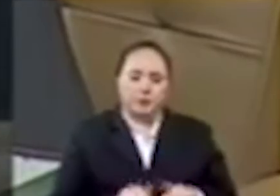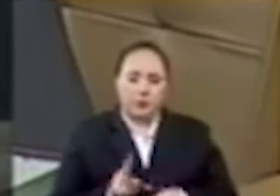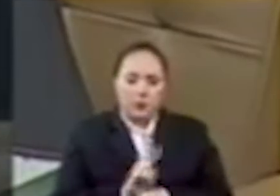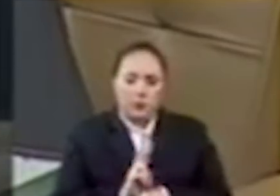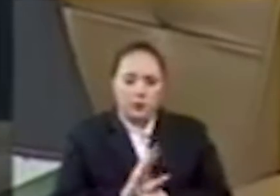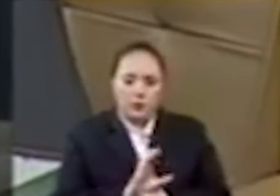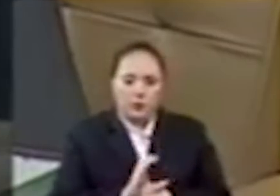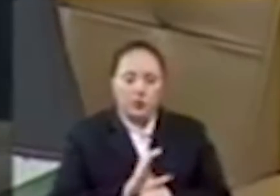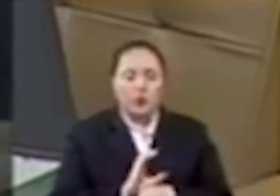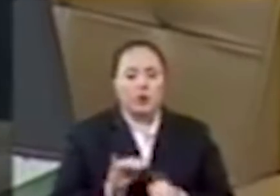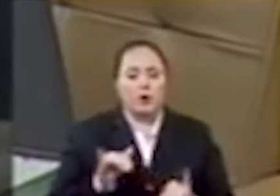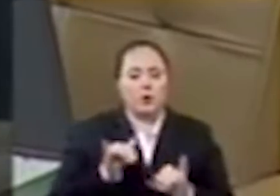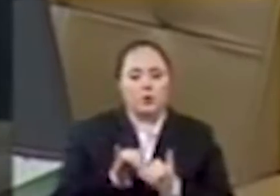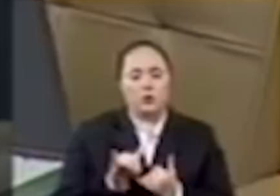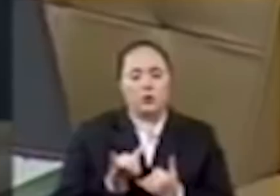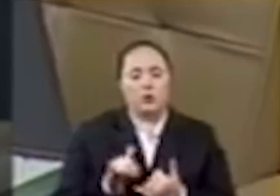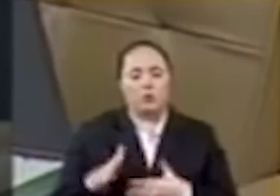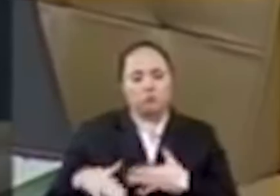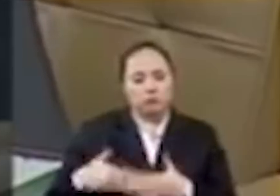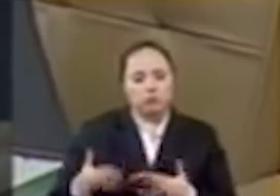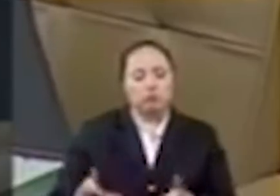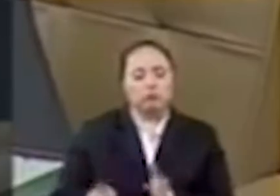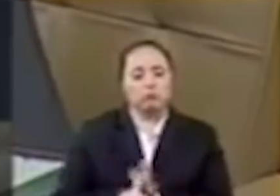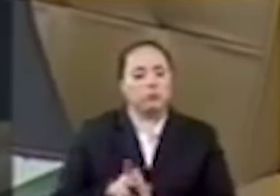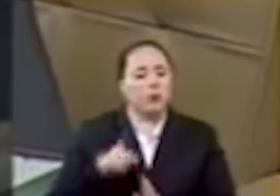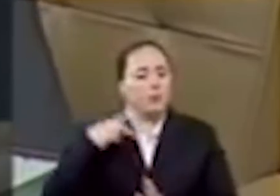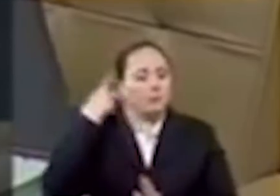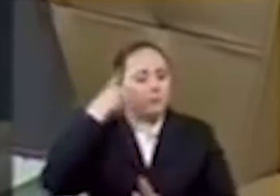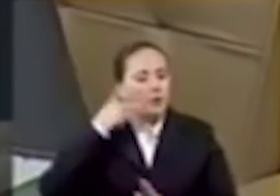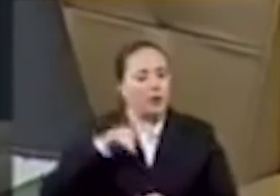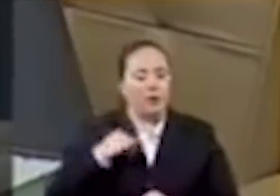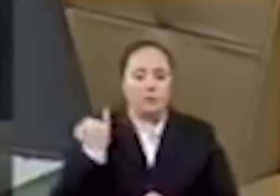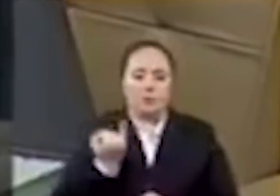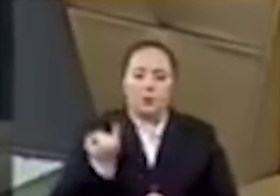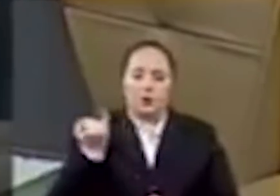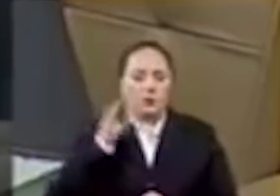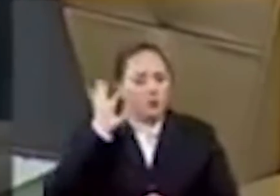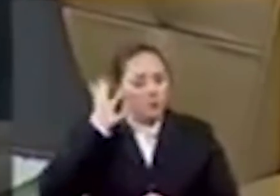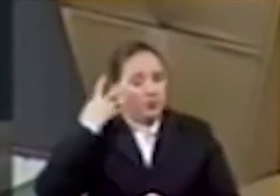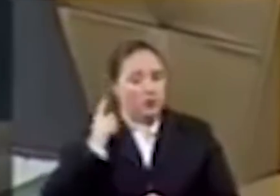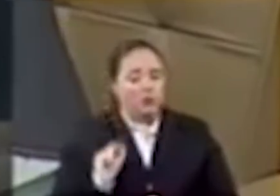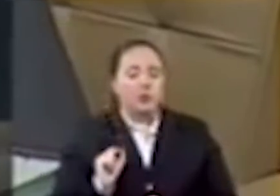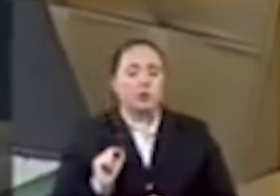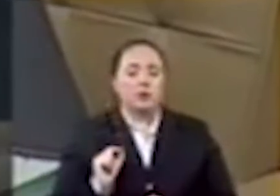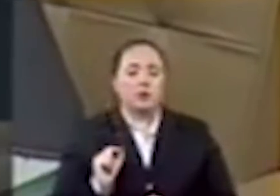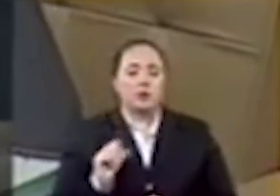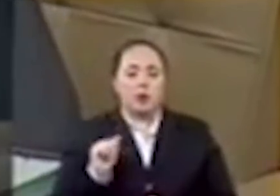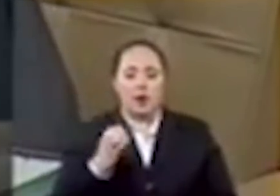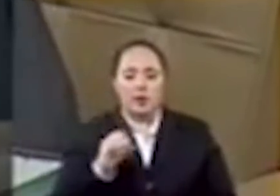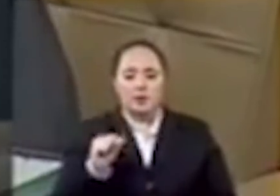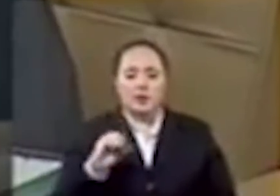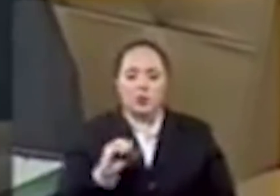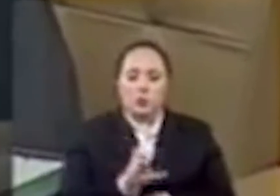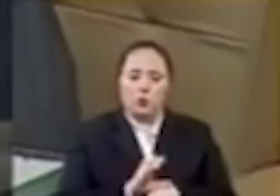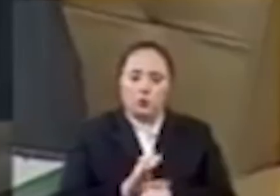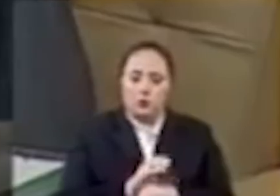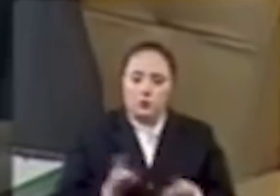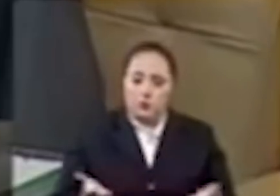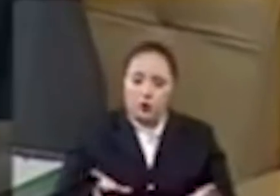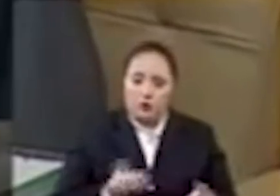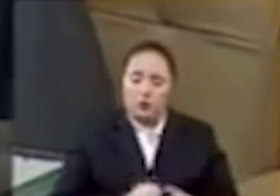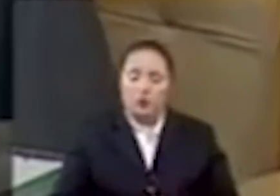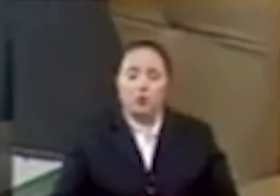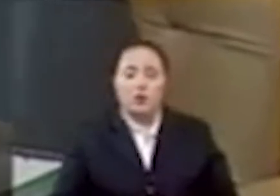constitucional do indulto por meio do processo político é relevante para a resolução da presente ação constitucional. A atuação